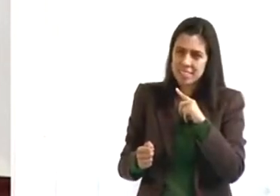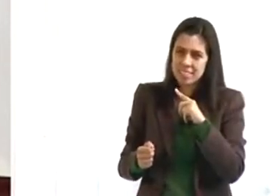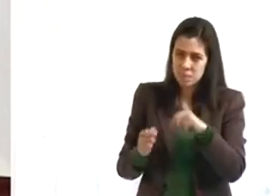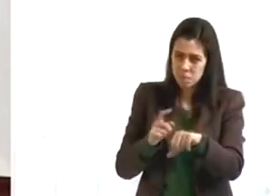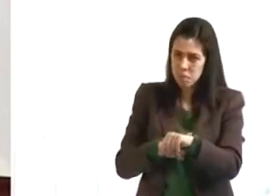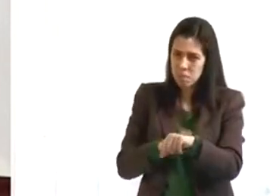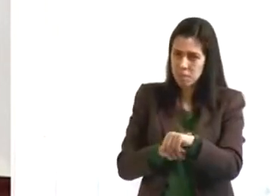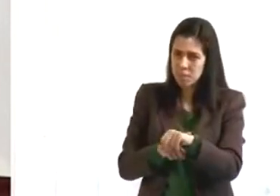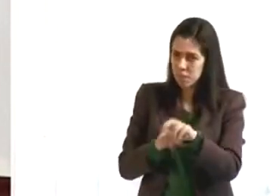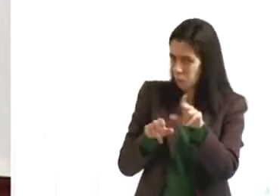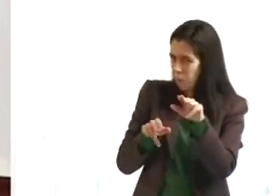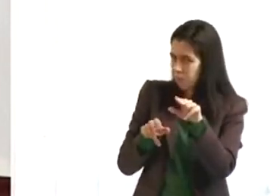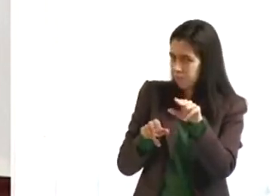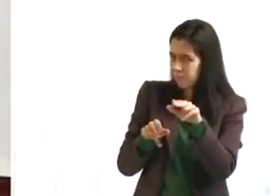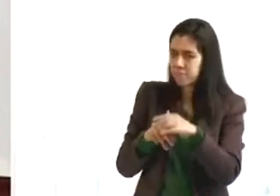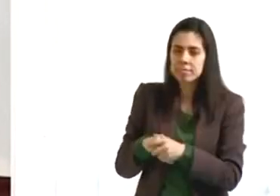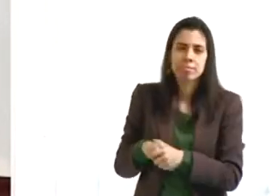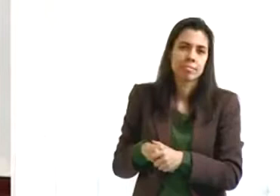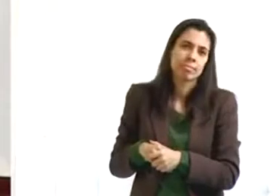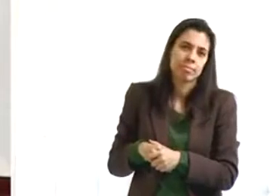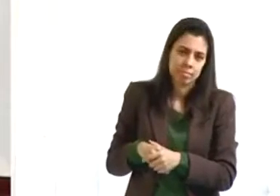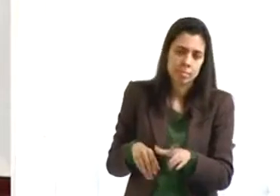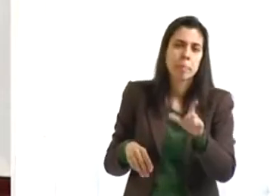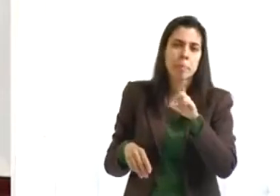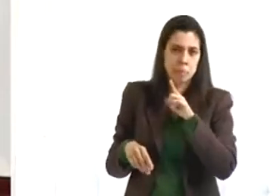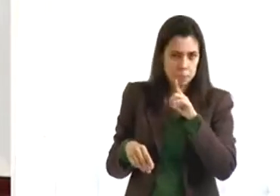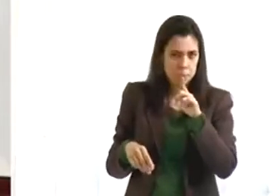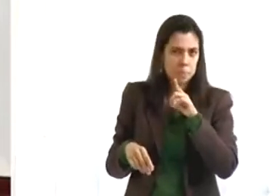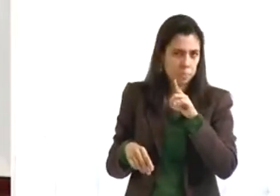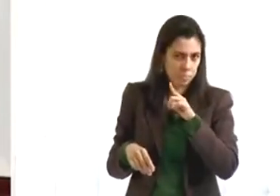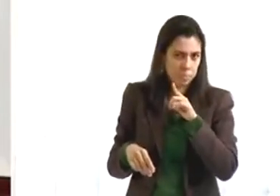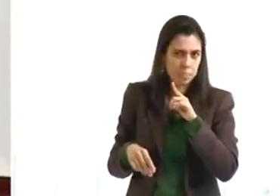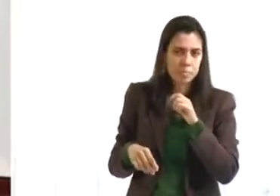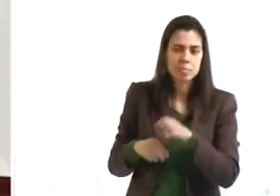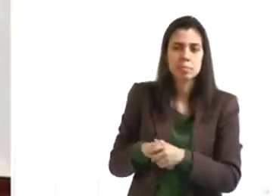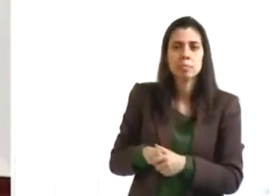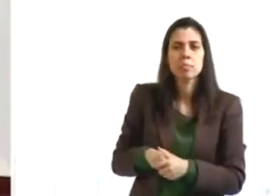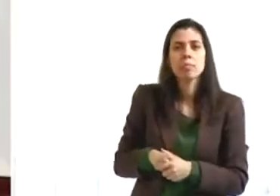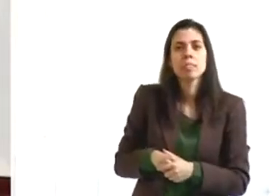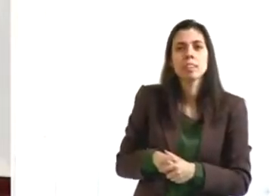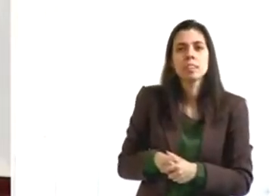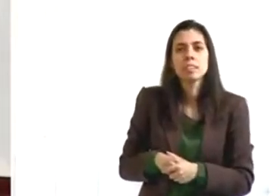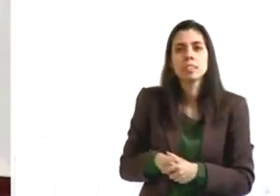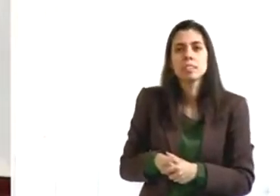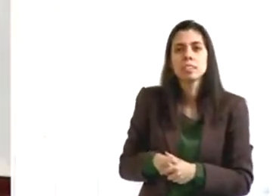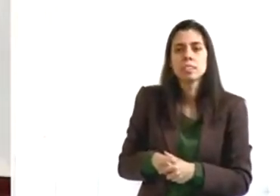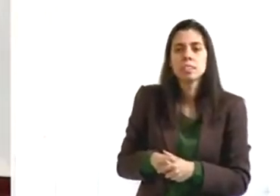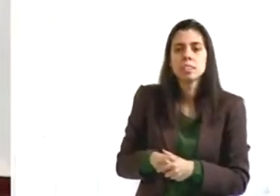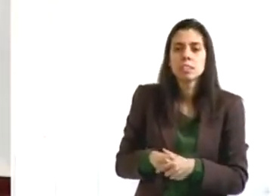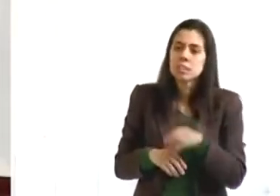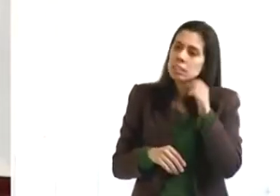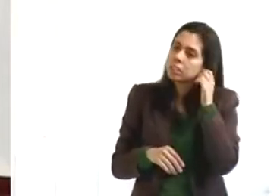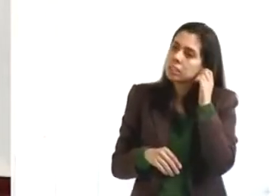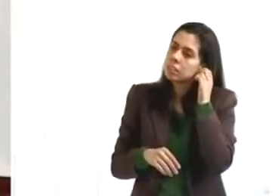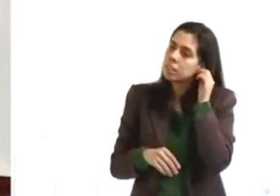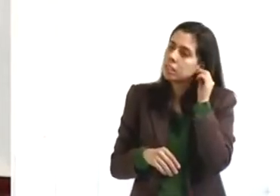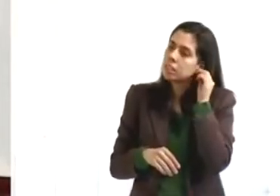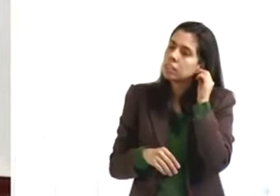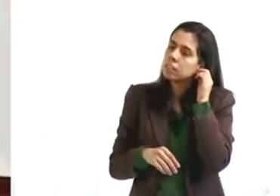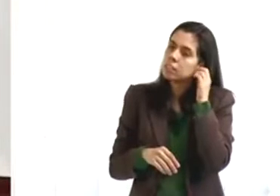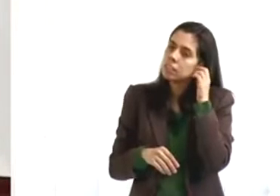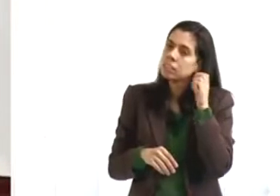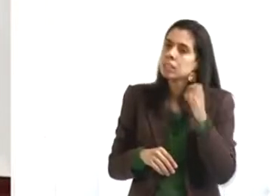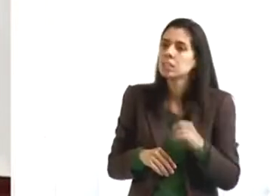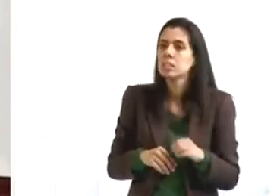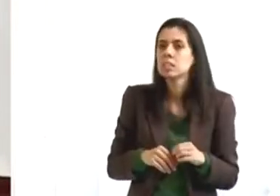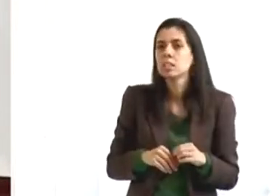nossa parte uma terrível leviandade de dizer que nunca tivemos uma oportunidade de comunicar Jesus. Eu